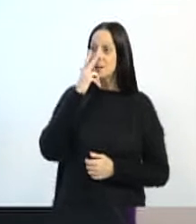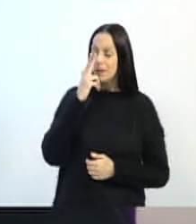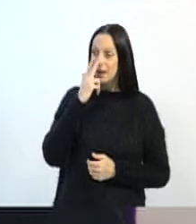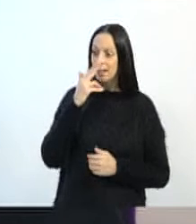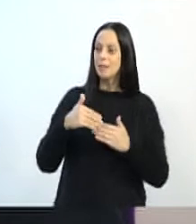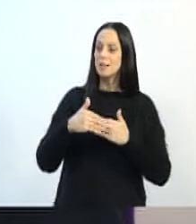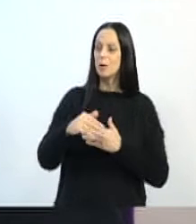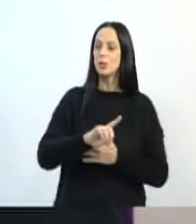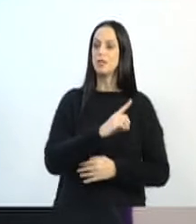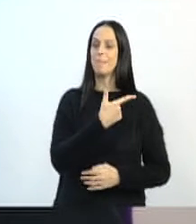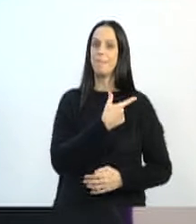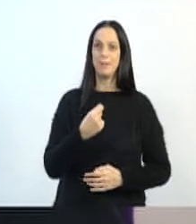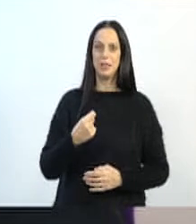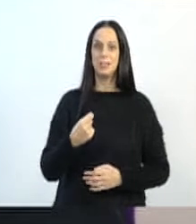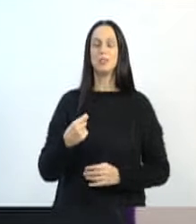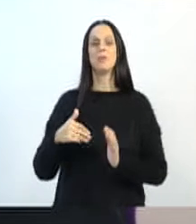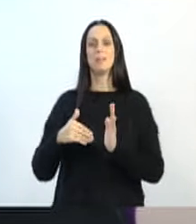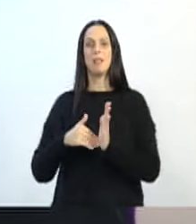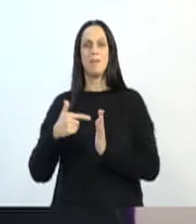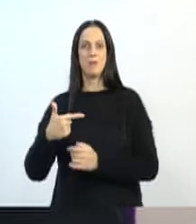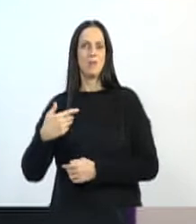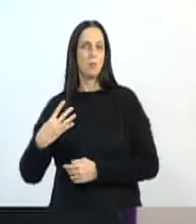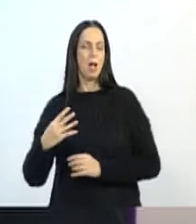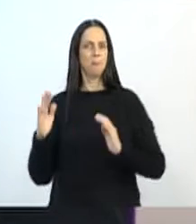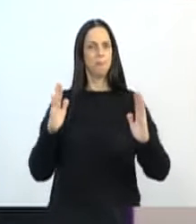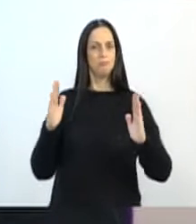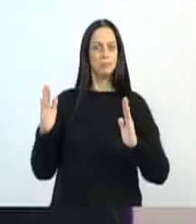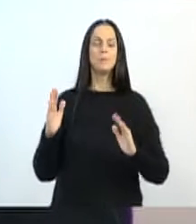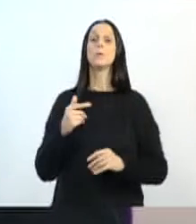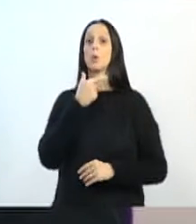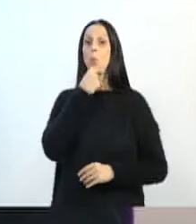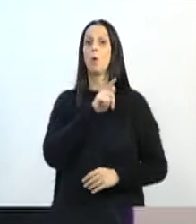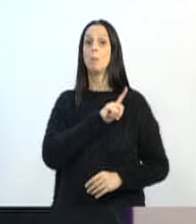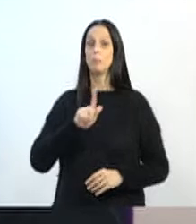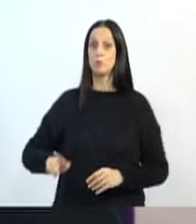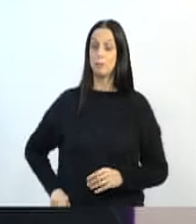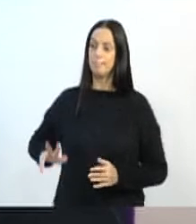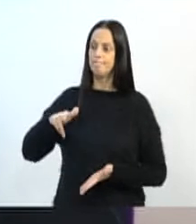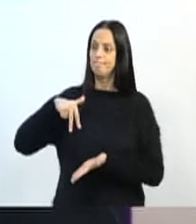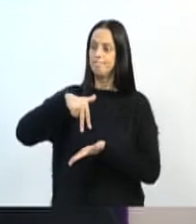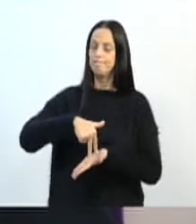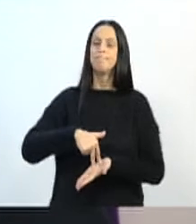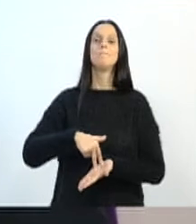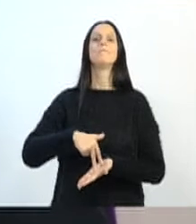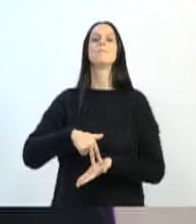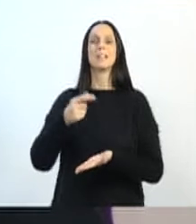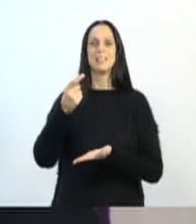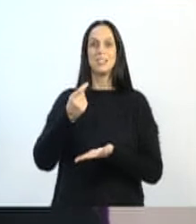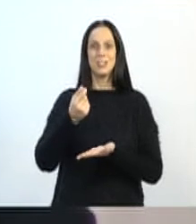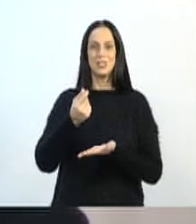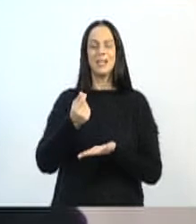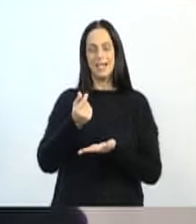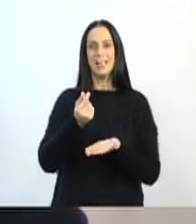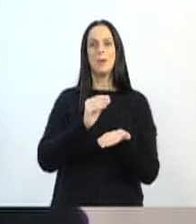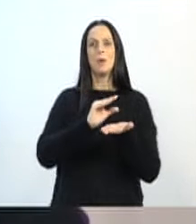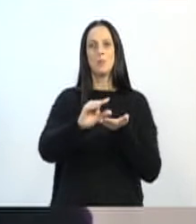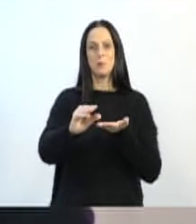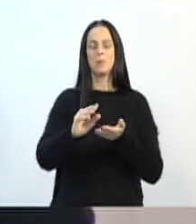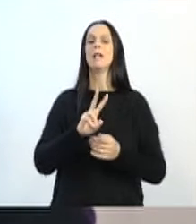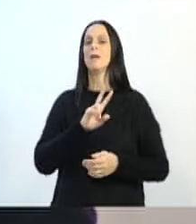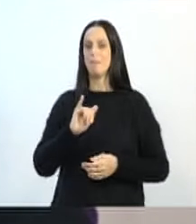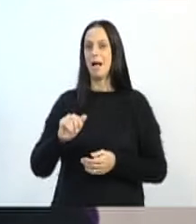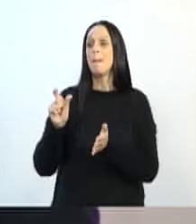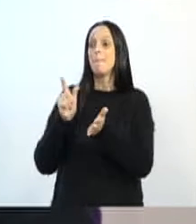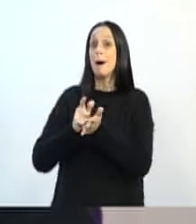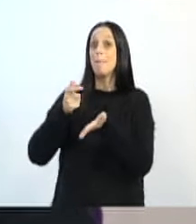entre o dia 20 e dia 24 estará em Blumenau o governador, assinando esses repasses desses recursos.